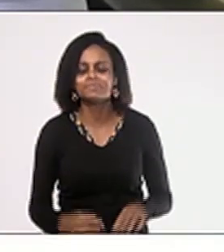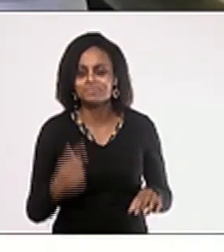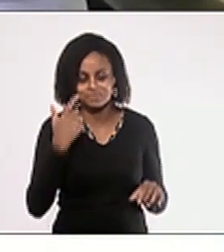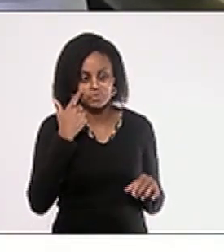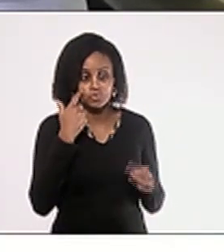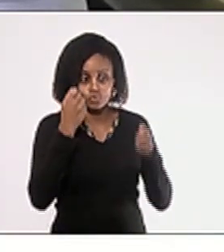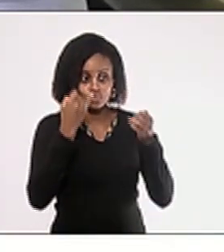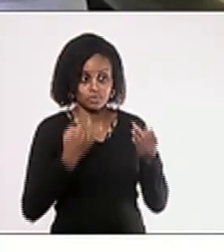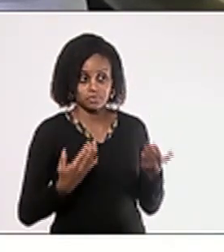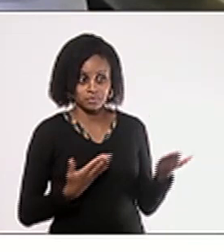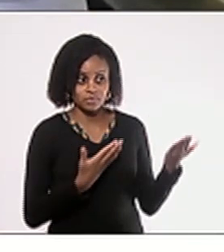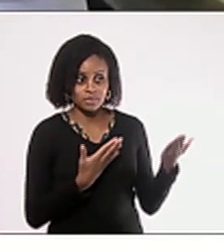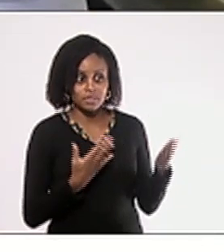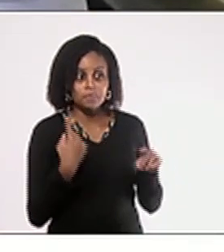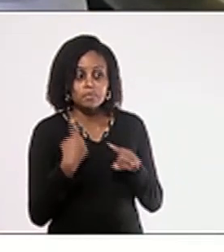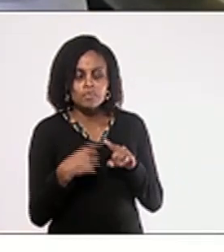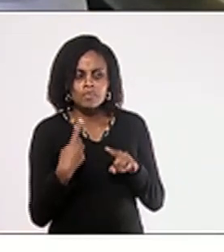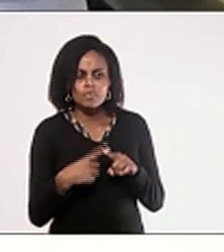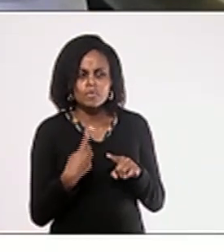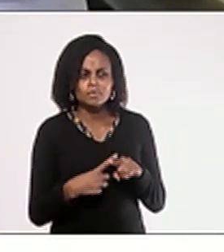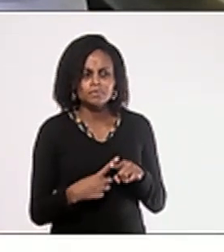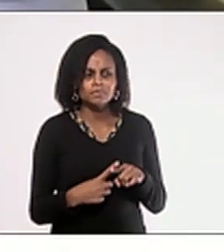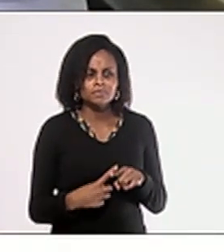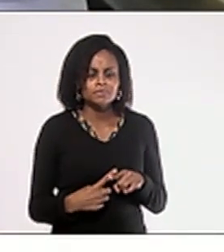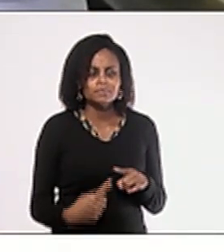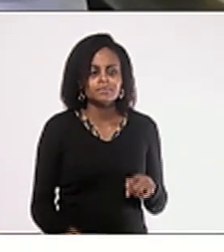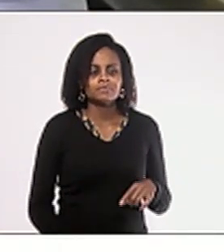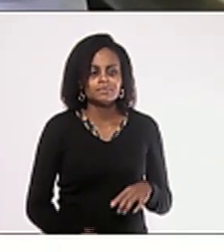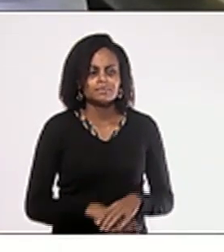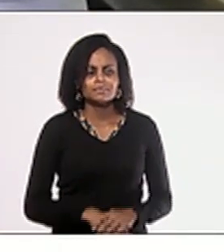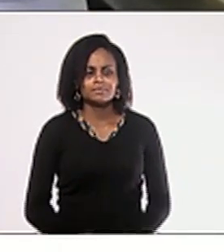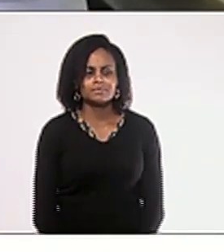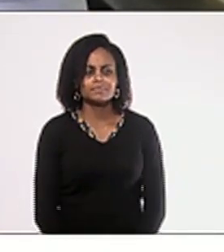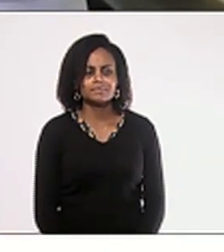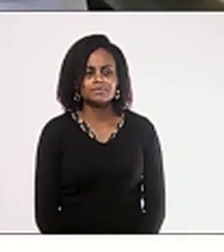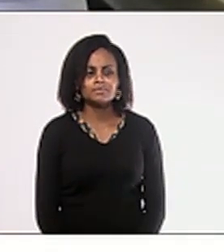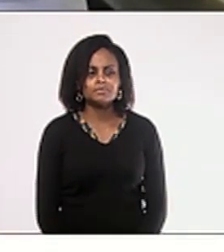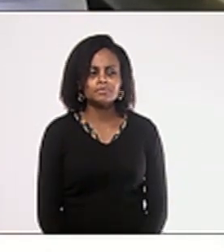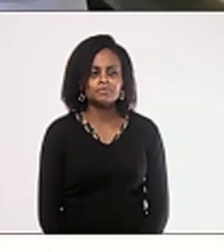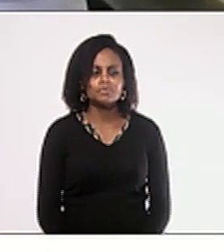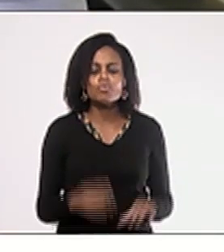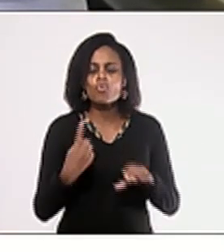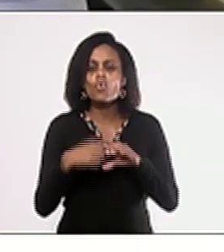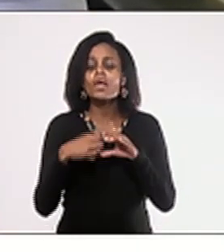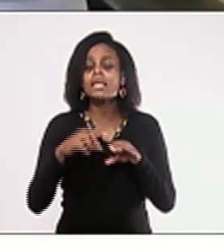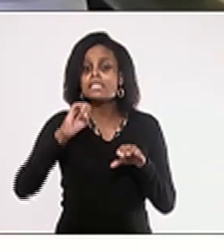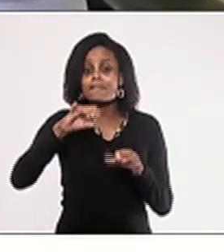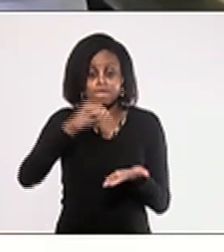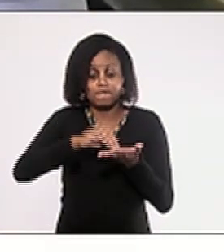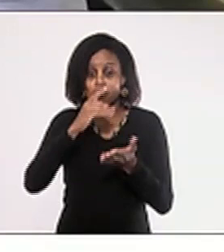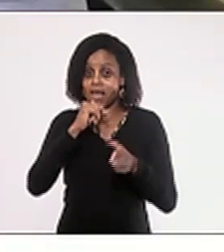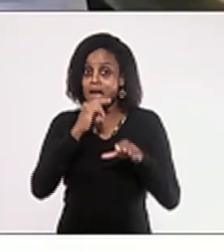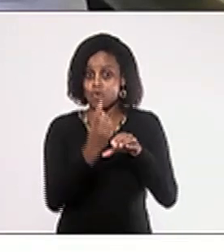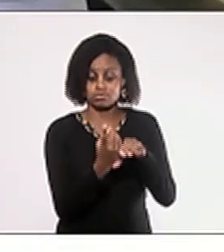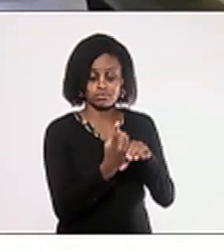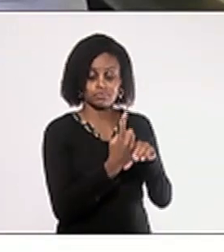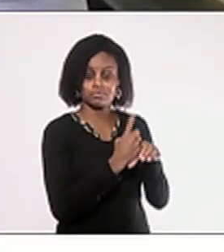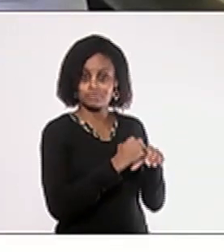por que raios d'água isso ficaria girando para trás